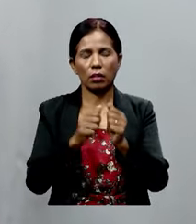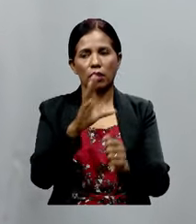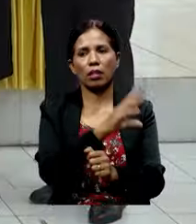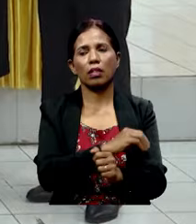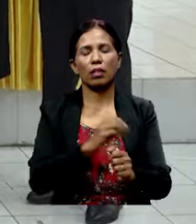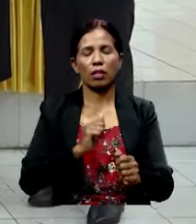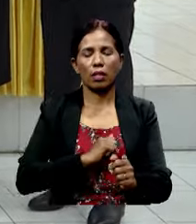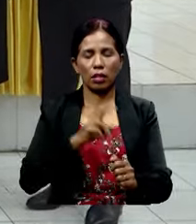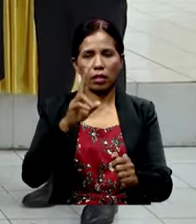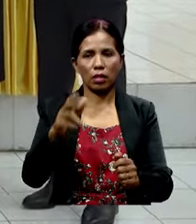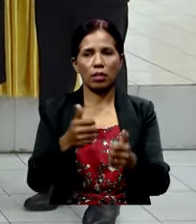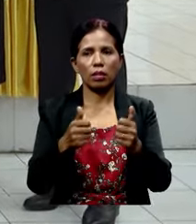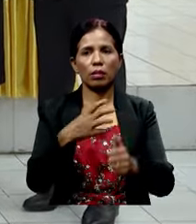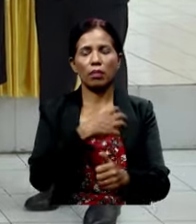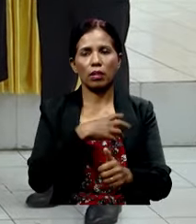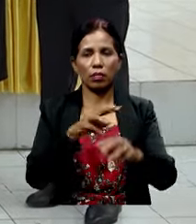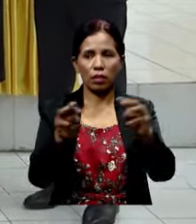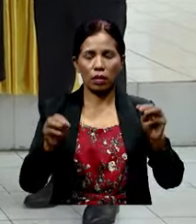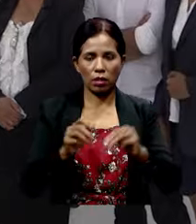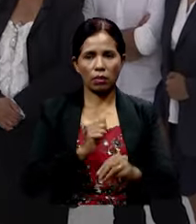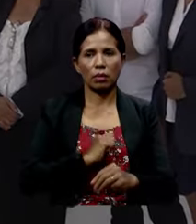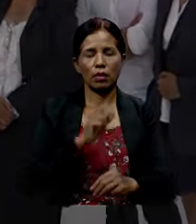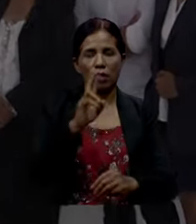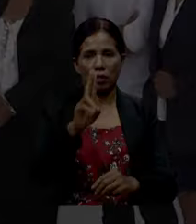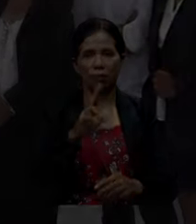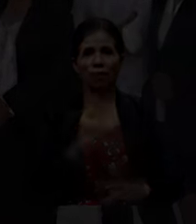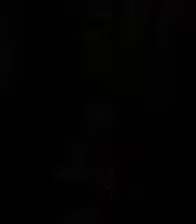Husser no agente polícia município Aileu. Nélio Silva, Ziemen.